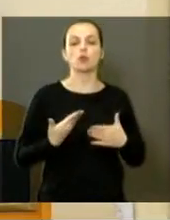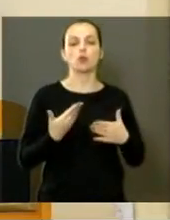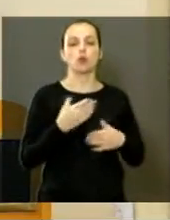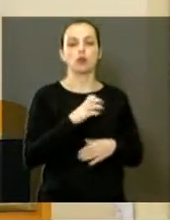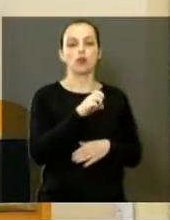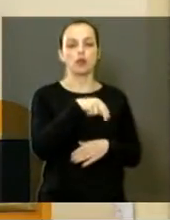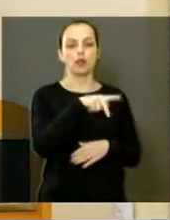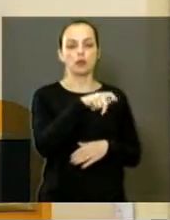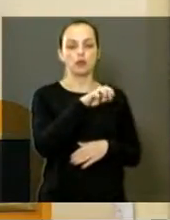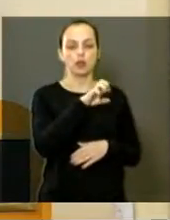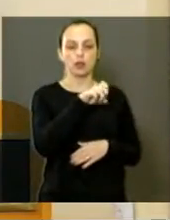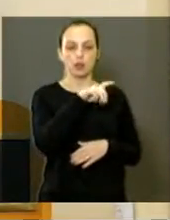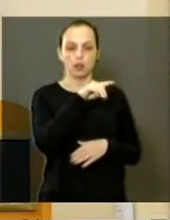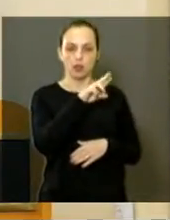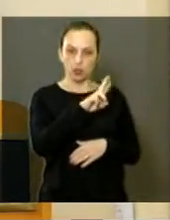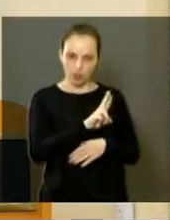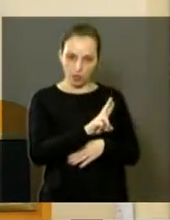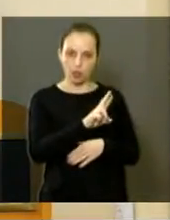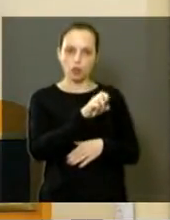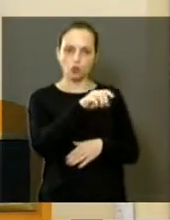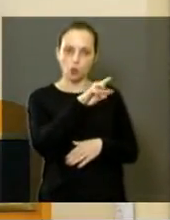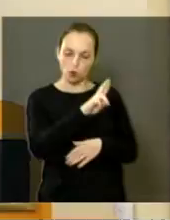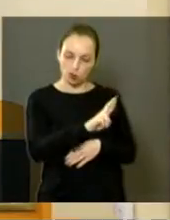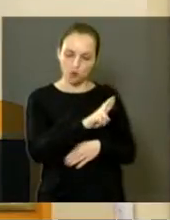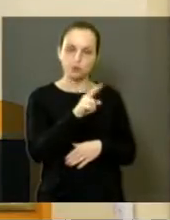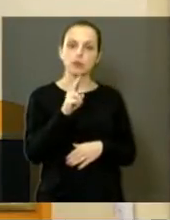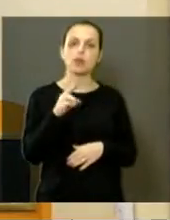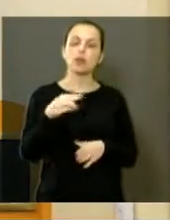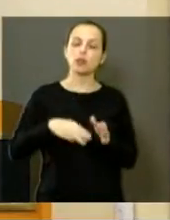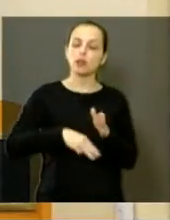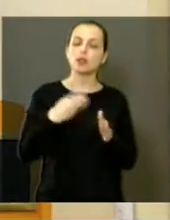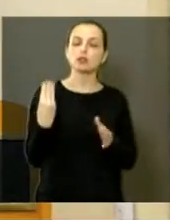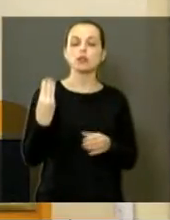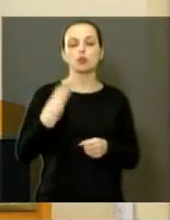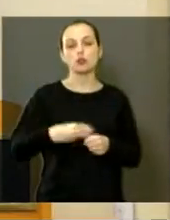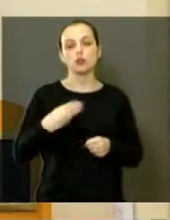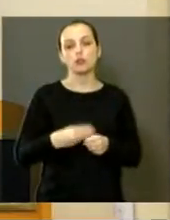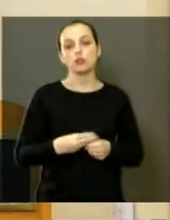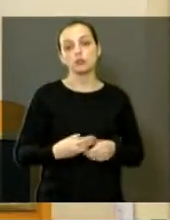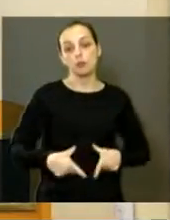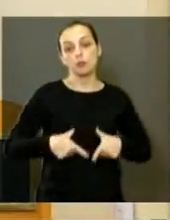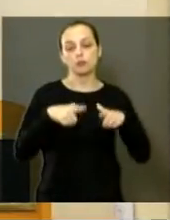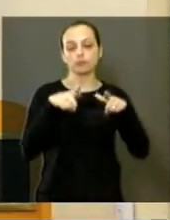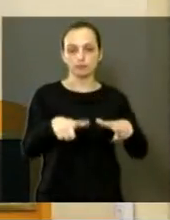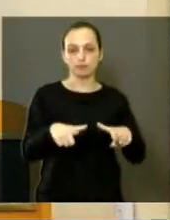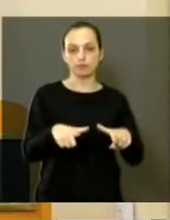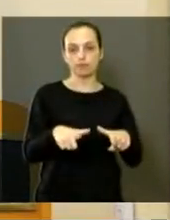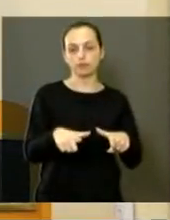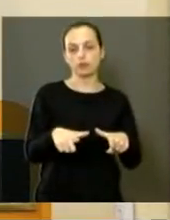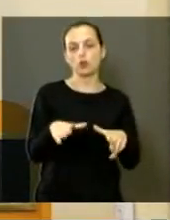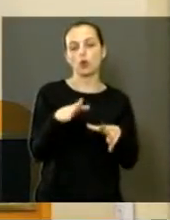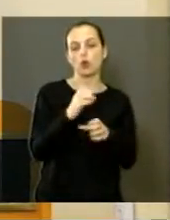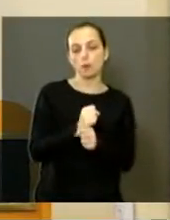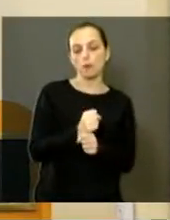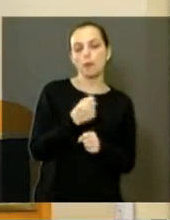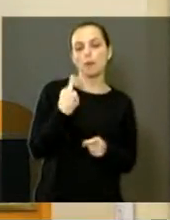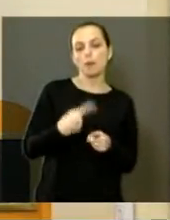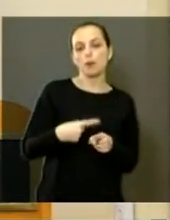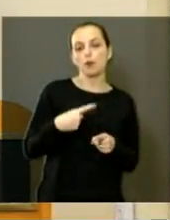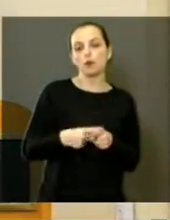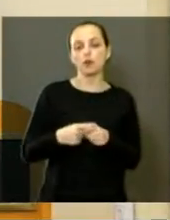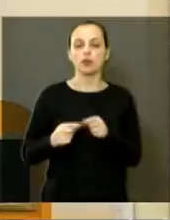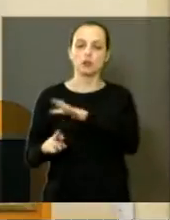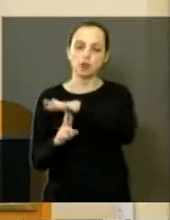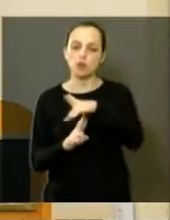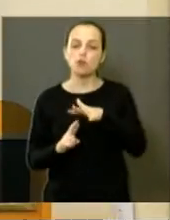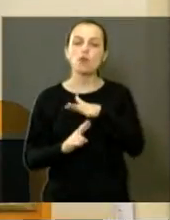prêmio ocorre a cada 2 anos e é a terceira vez que o município é contemplado. E dessa vez foi contemplado por conta da feira noturna, que